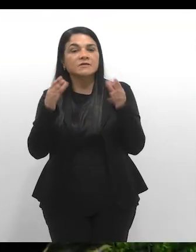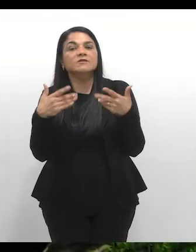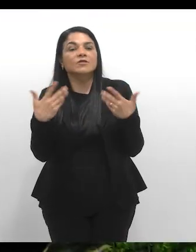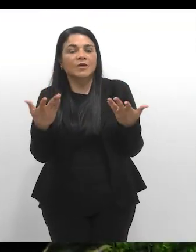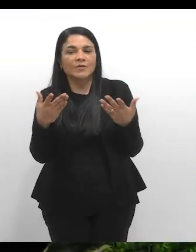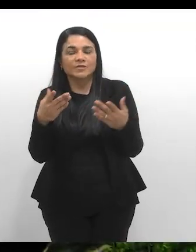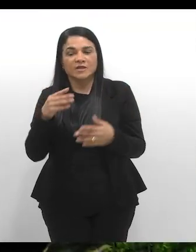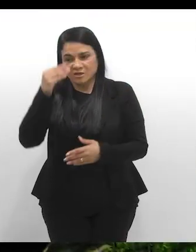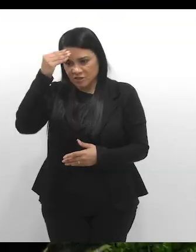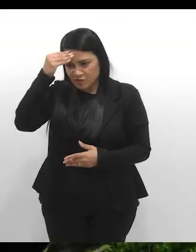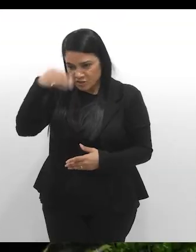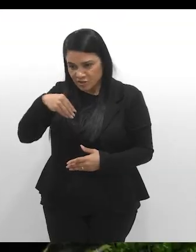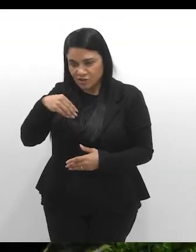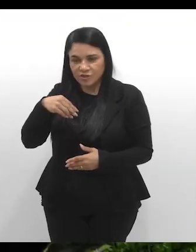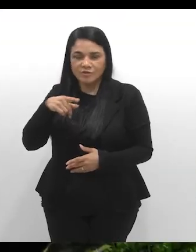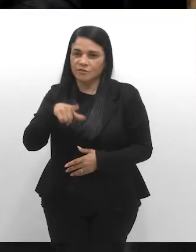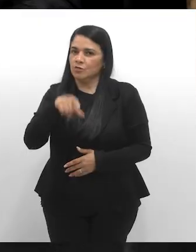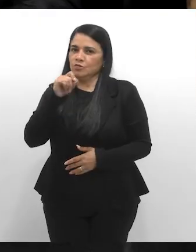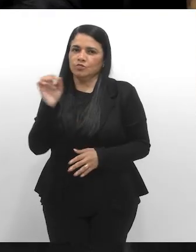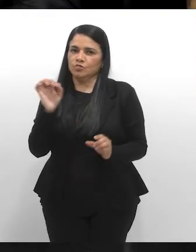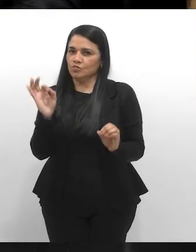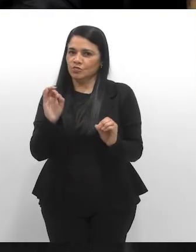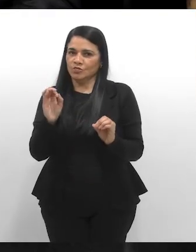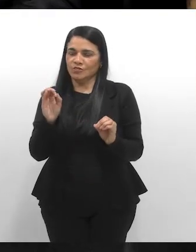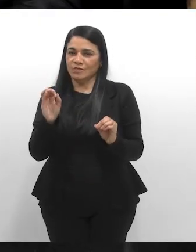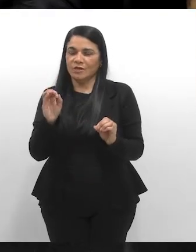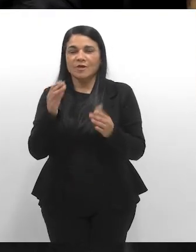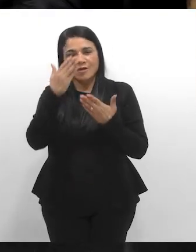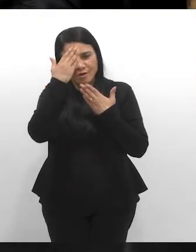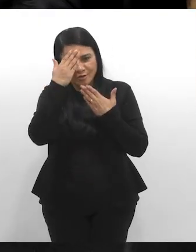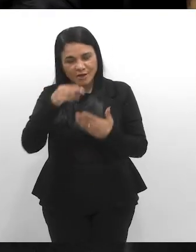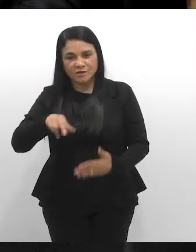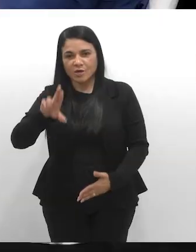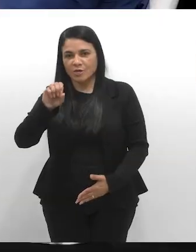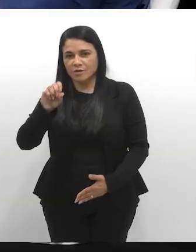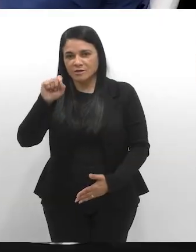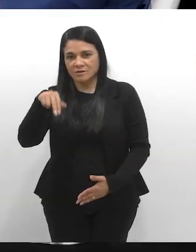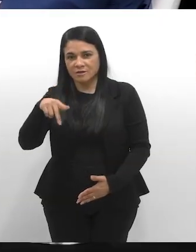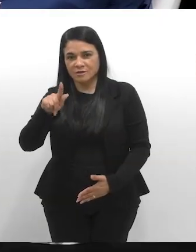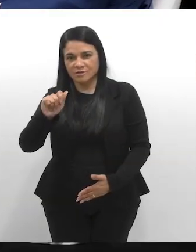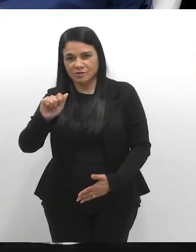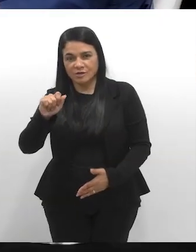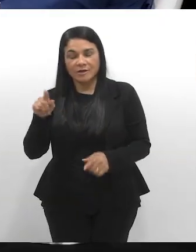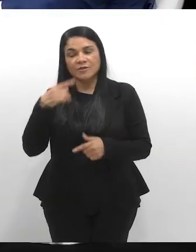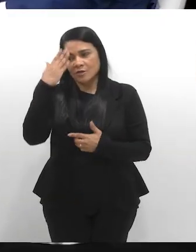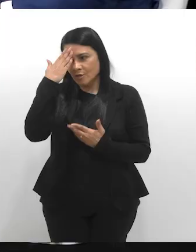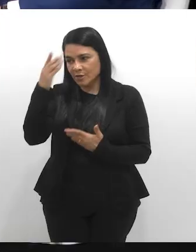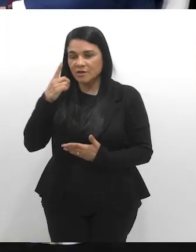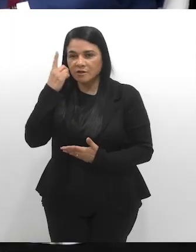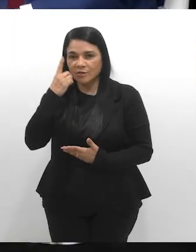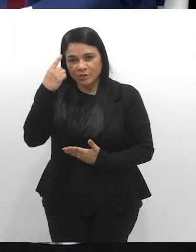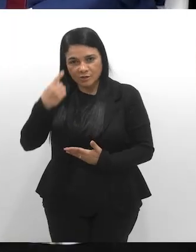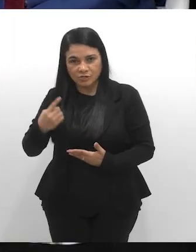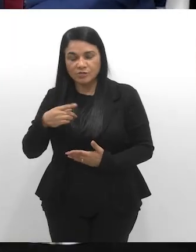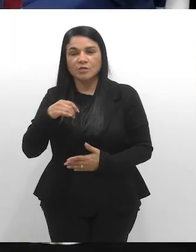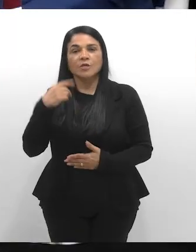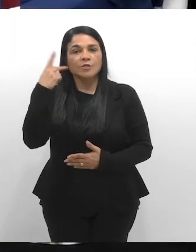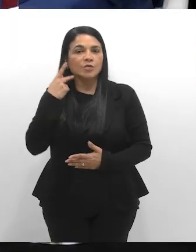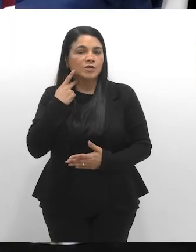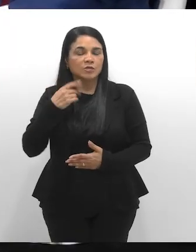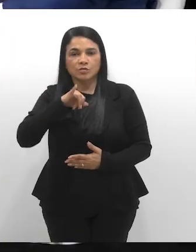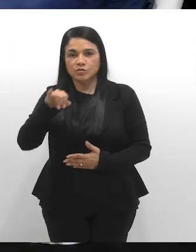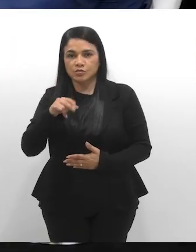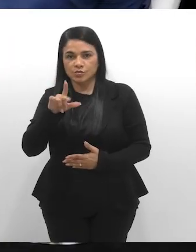frase que mobilizou vocês, que seria... Desistir não é uma opção. Muito obrigado, Rosângela. Muito obrigado, deputada